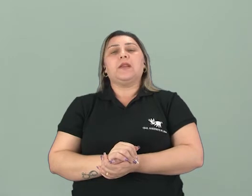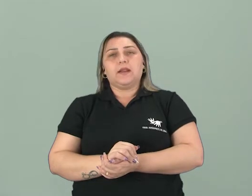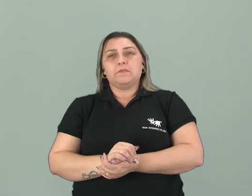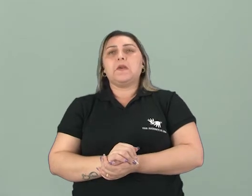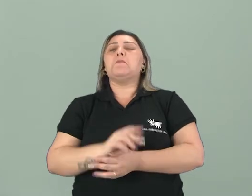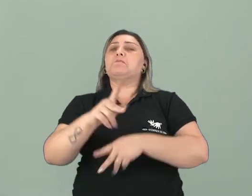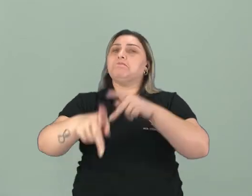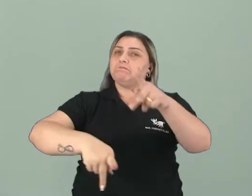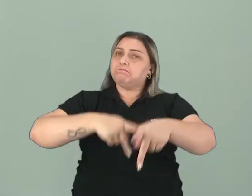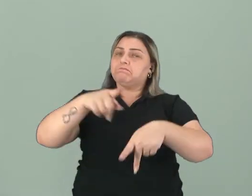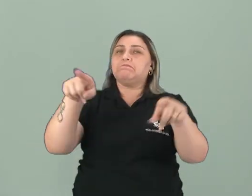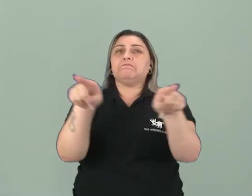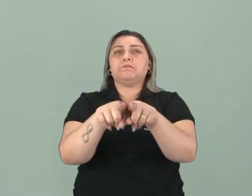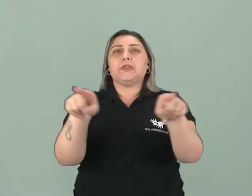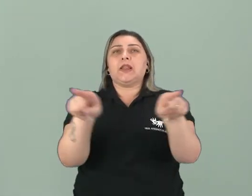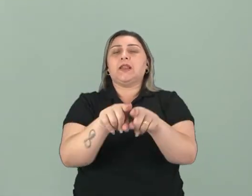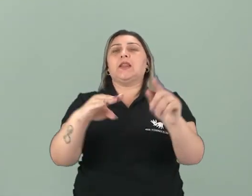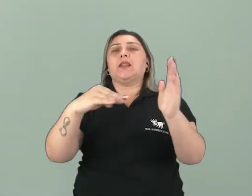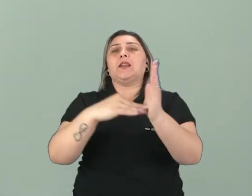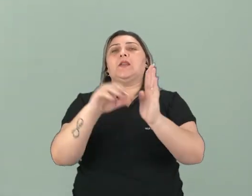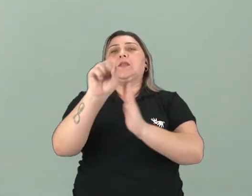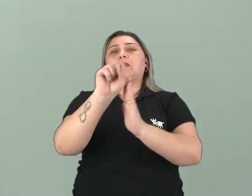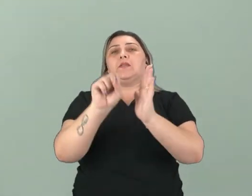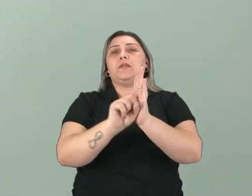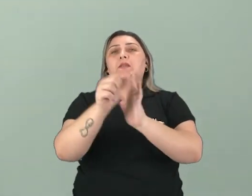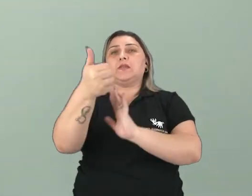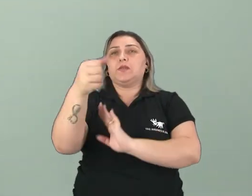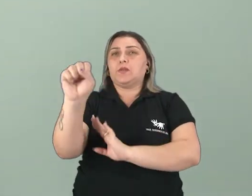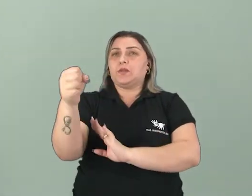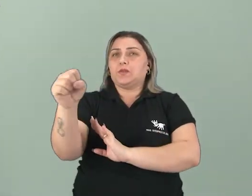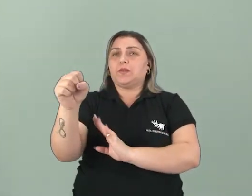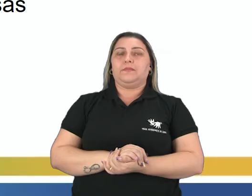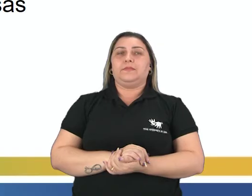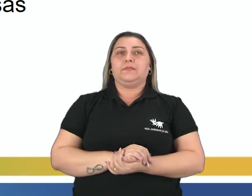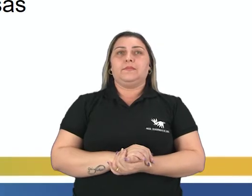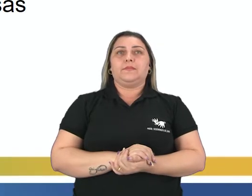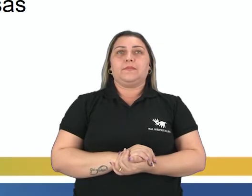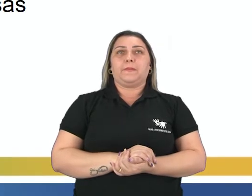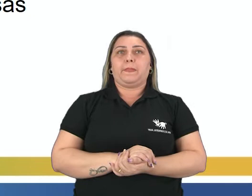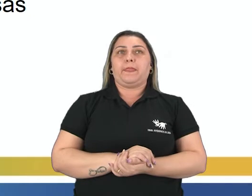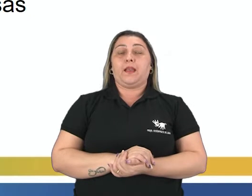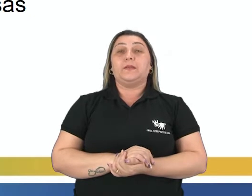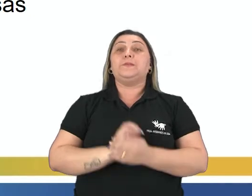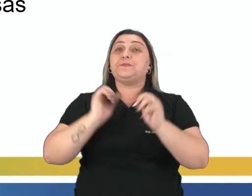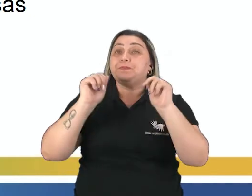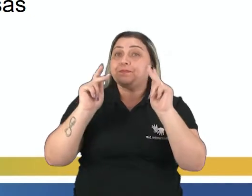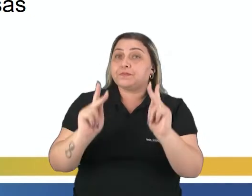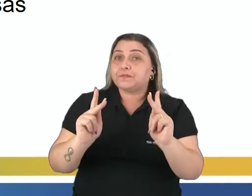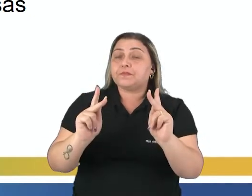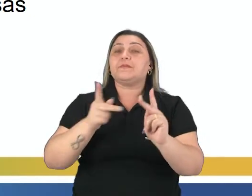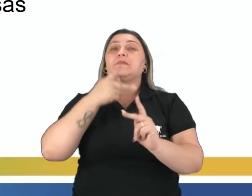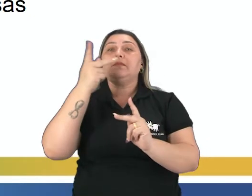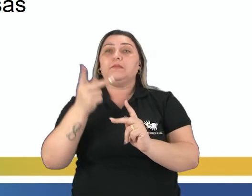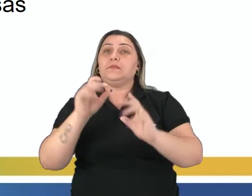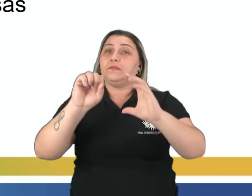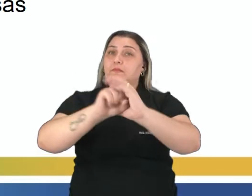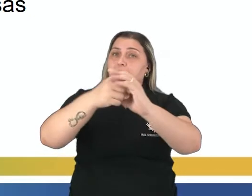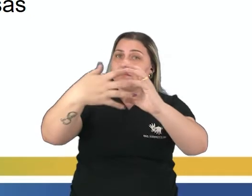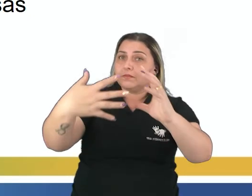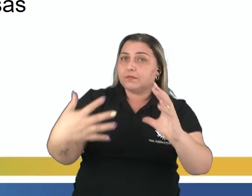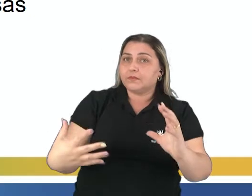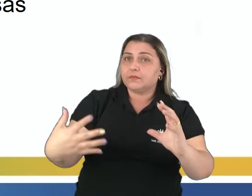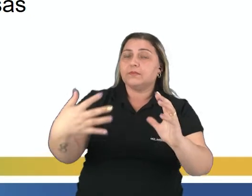muito popular até o século XVIII. Ok, gente, então vamos falar um pouquinho sobre